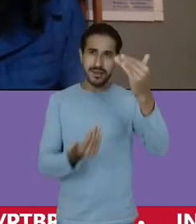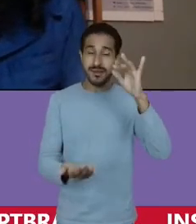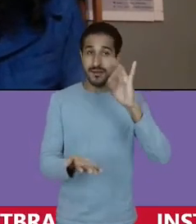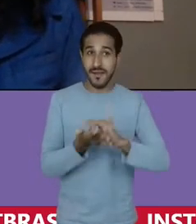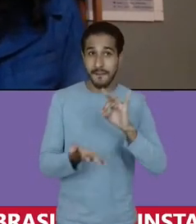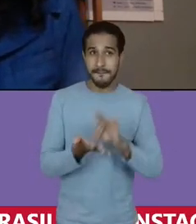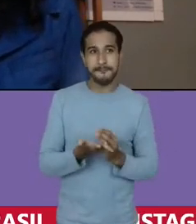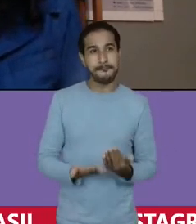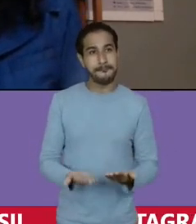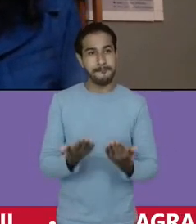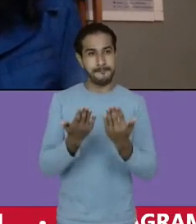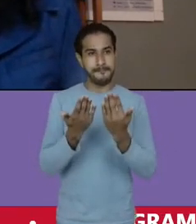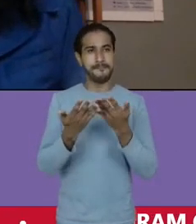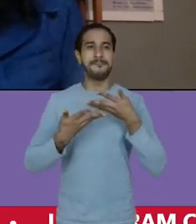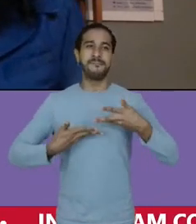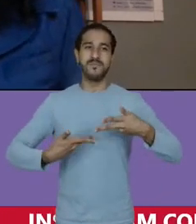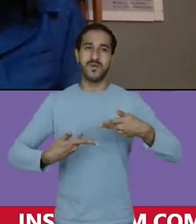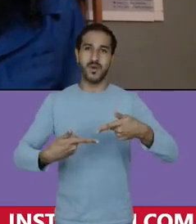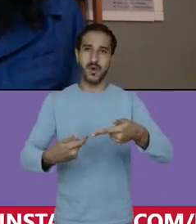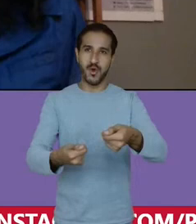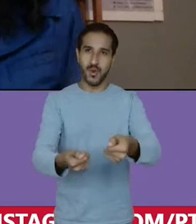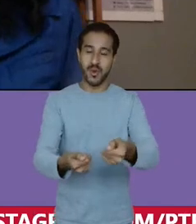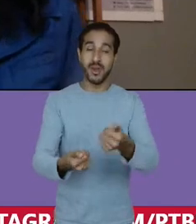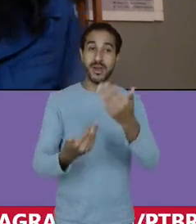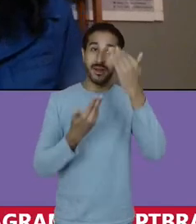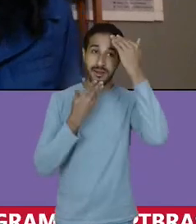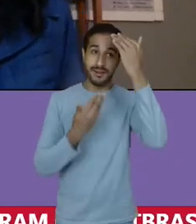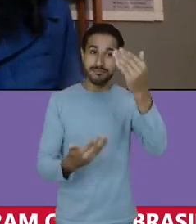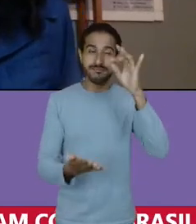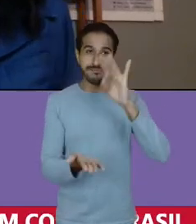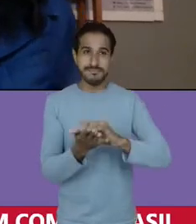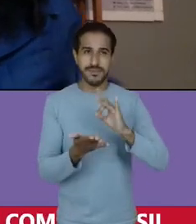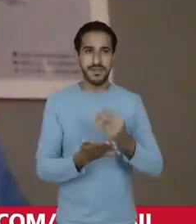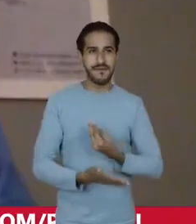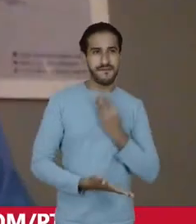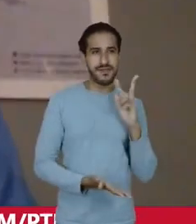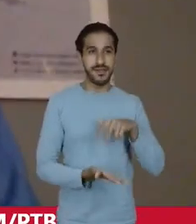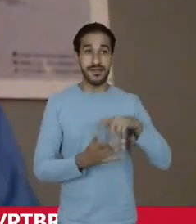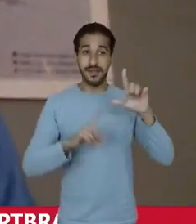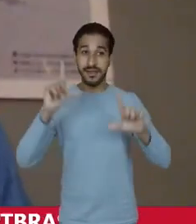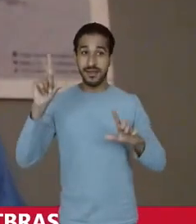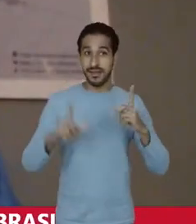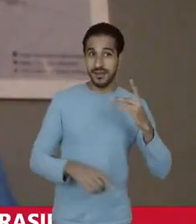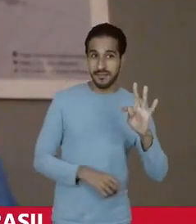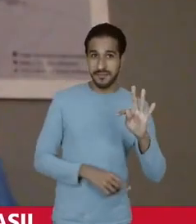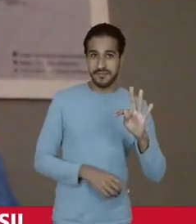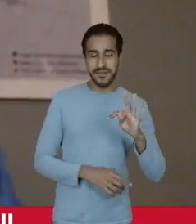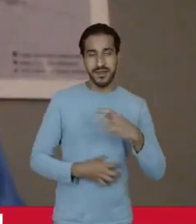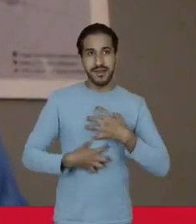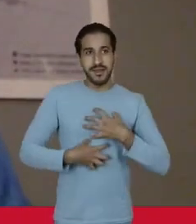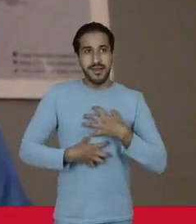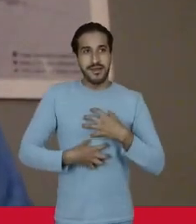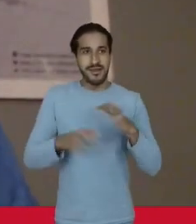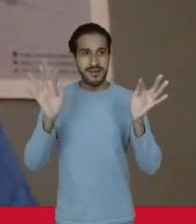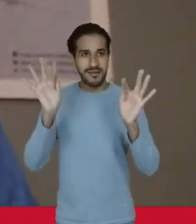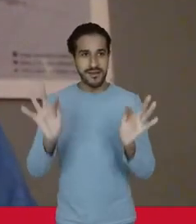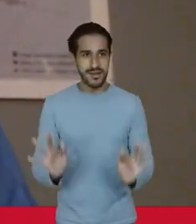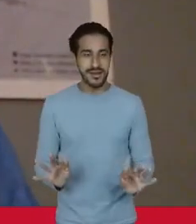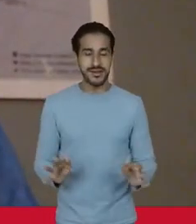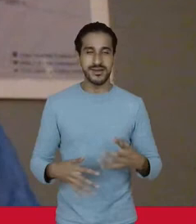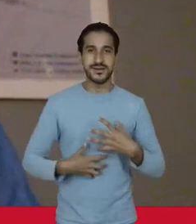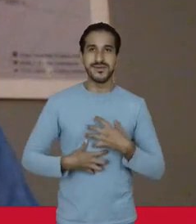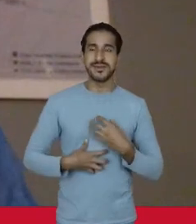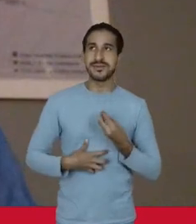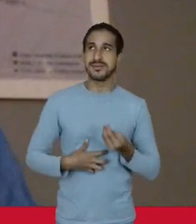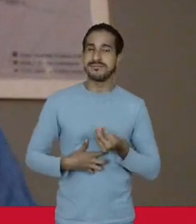muito a você pelo convite, agradecer muito por estar aqui na TV PT. Estou muito feliz, assim, me